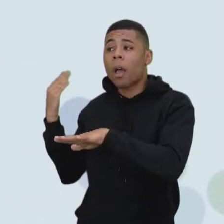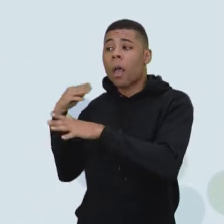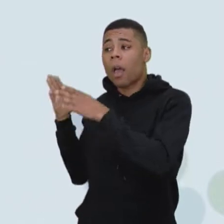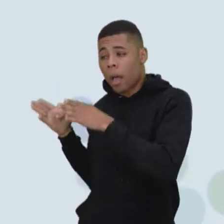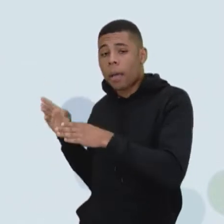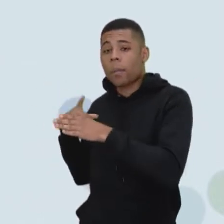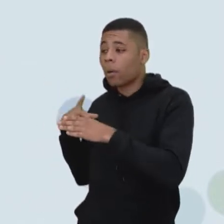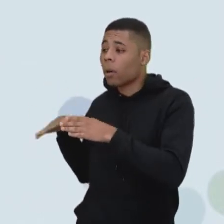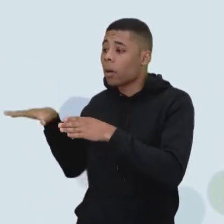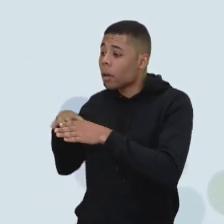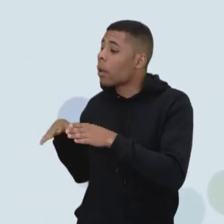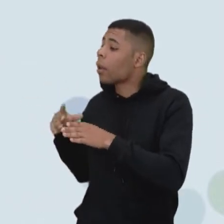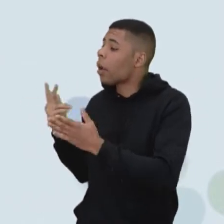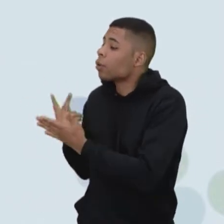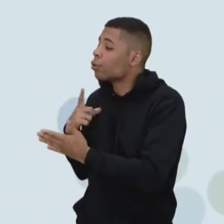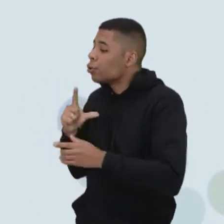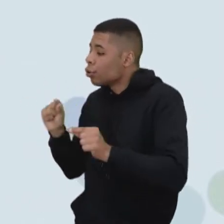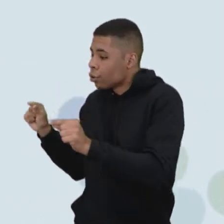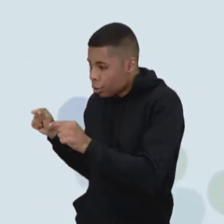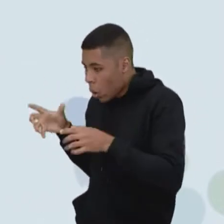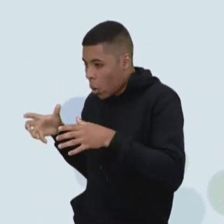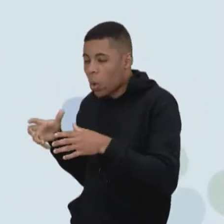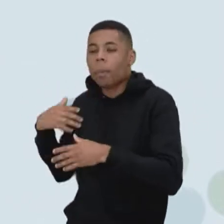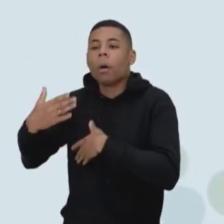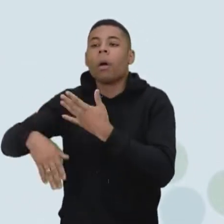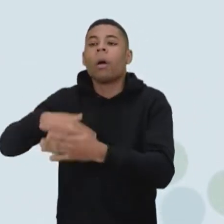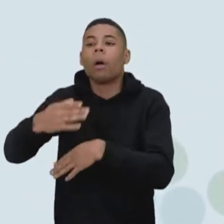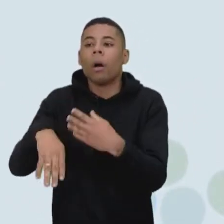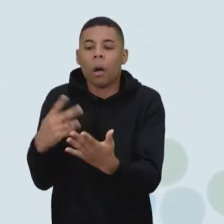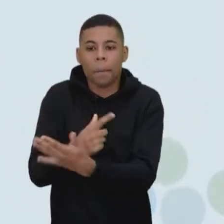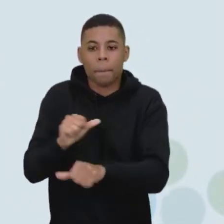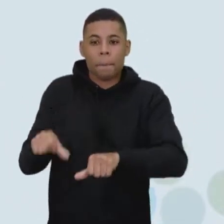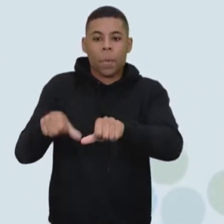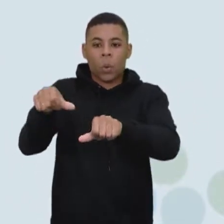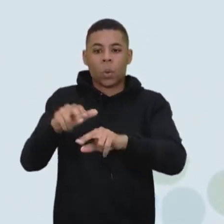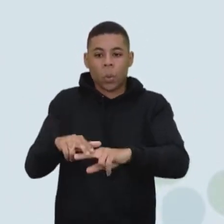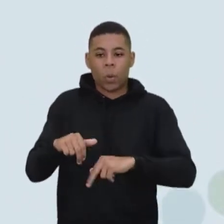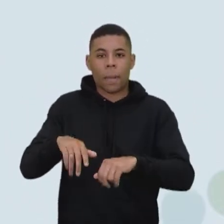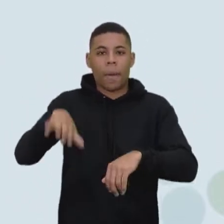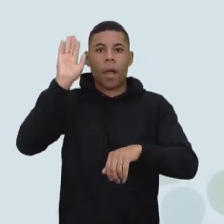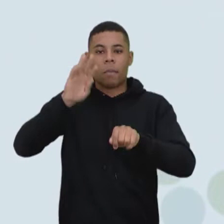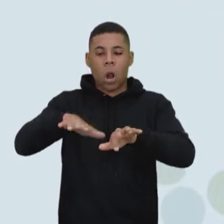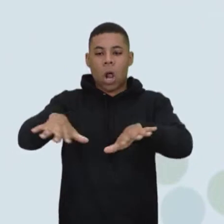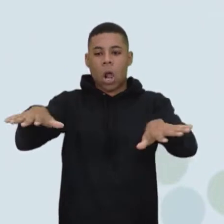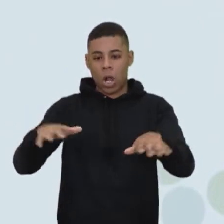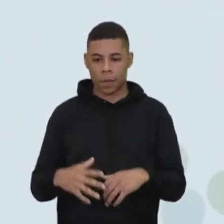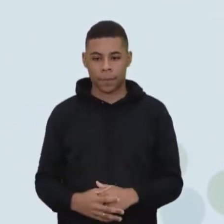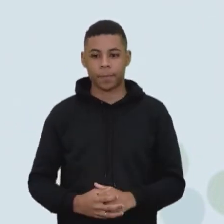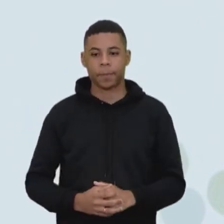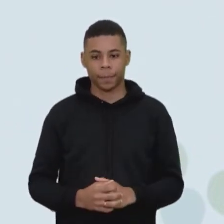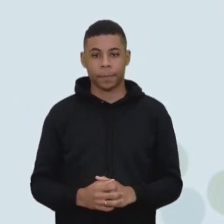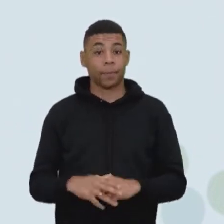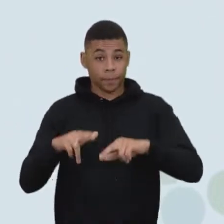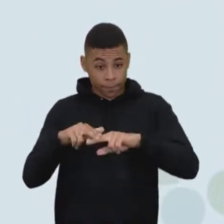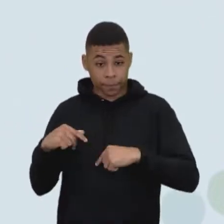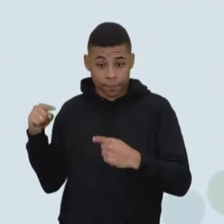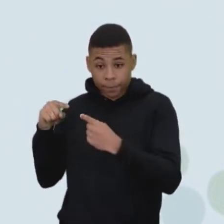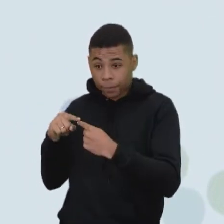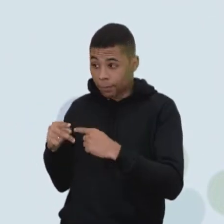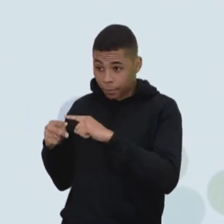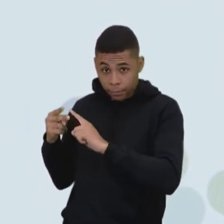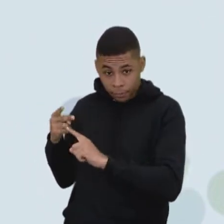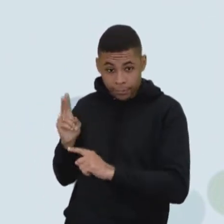transições demográficas influenciadas aí pela dinâmica populacional, tá certo? E aí dentro dessa relação